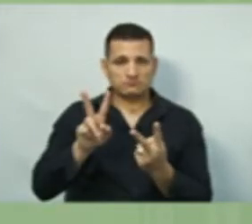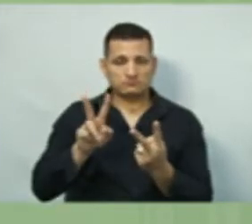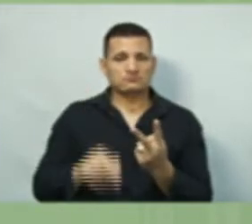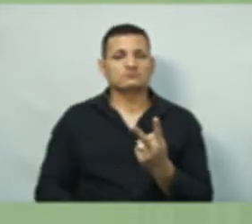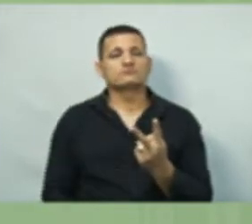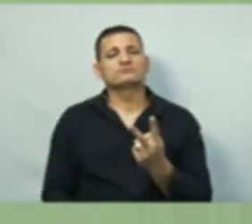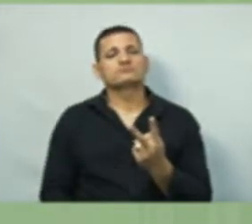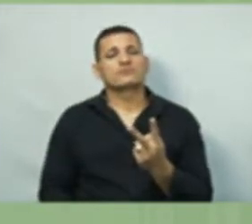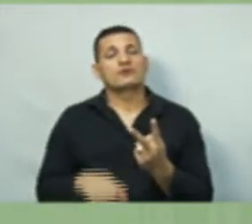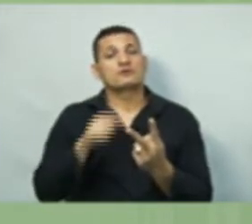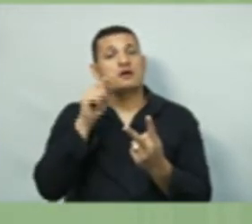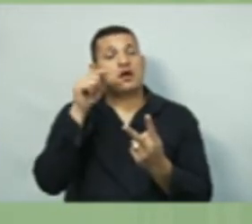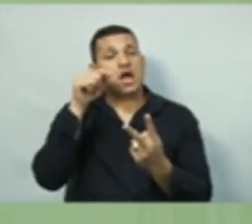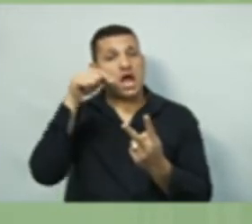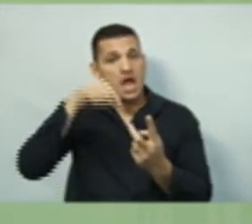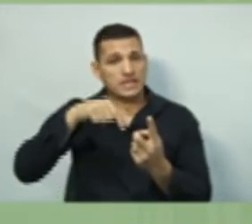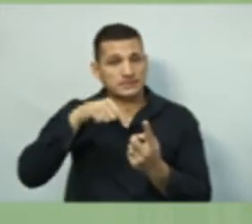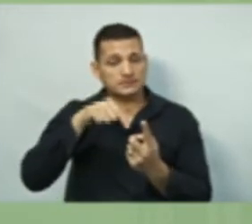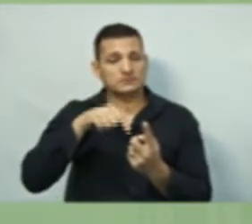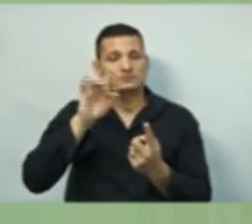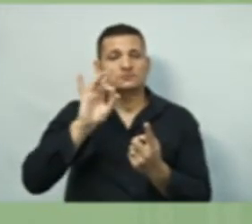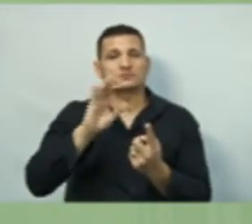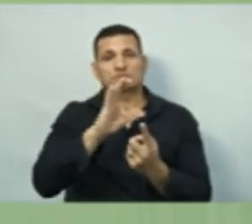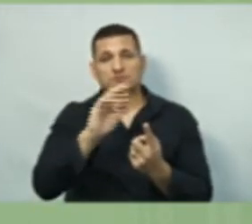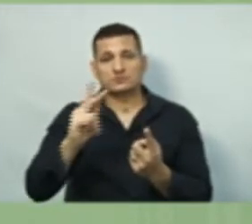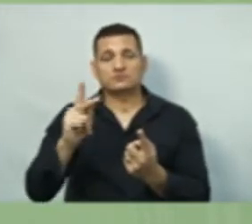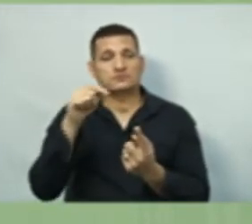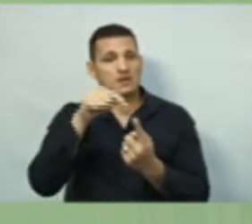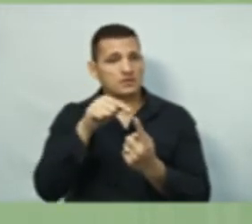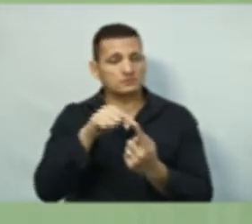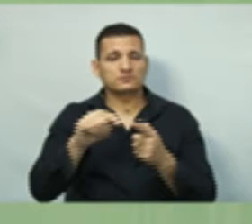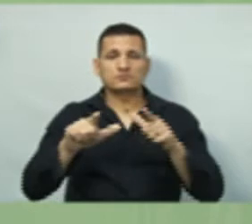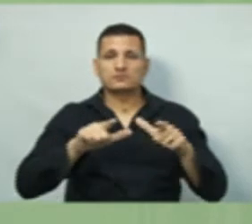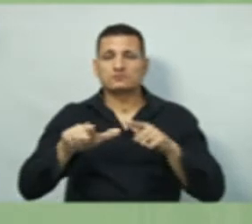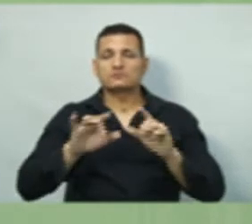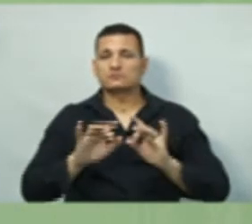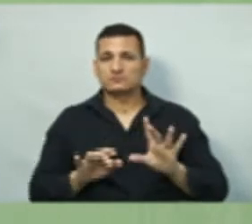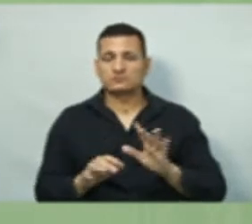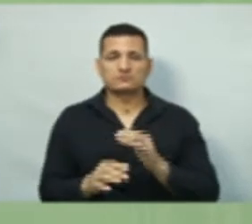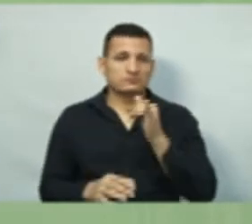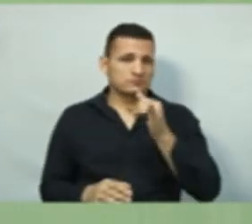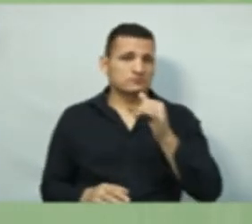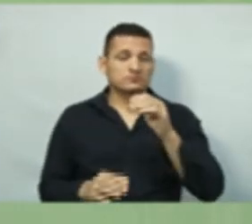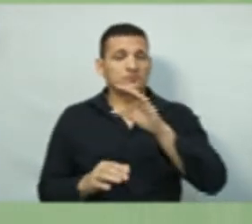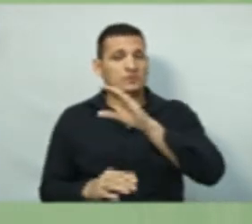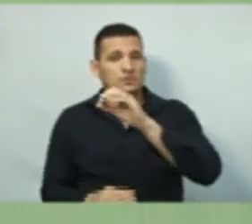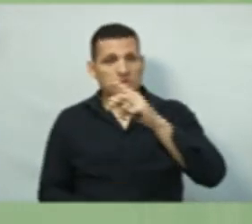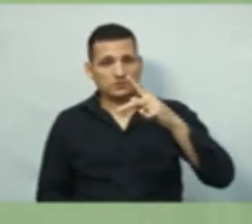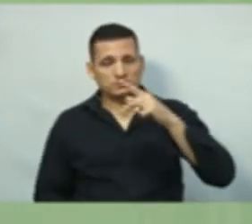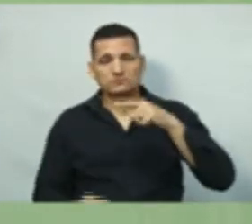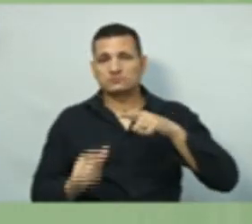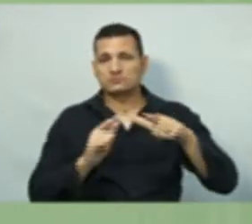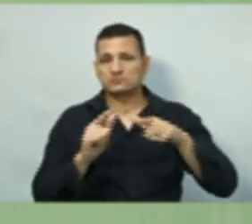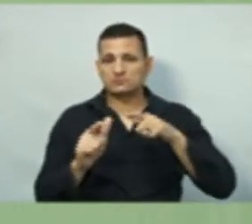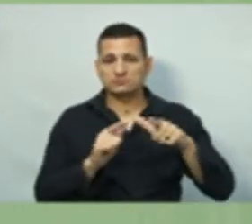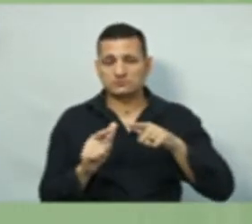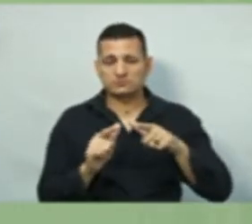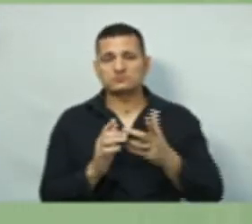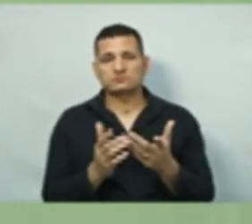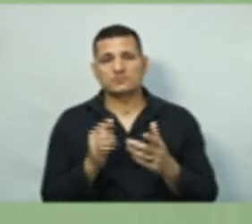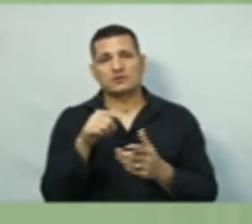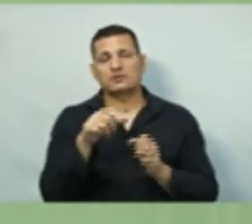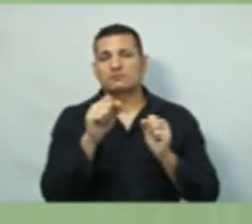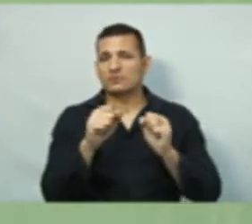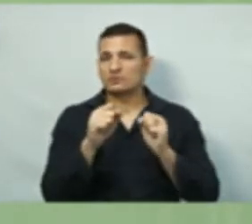aqui apenas da cooperativa de trabalho. Então, para a cooperativa de trabalho, ela pode